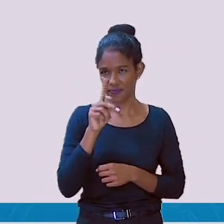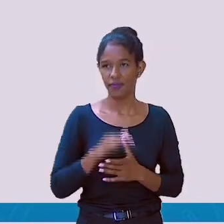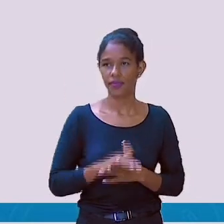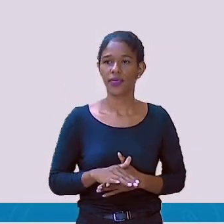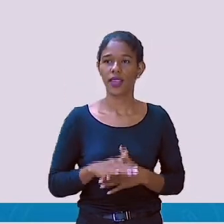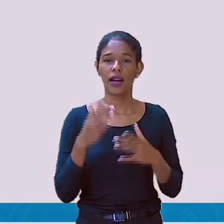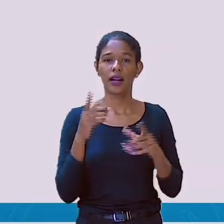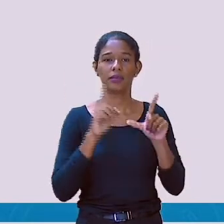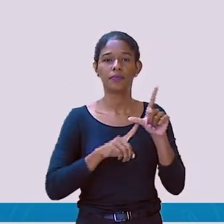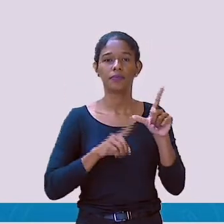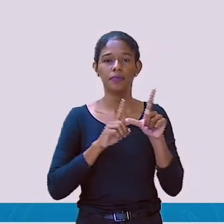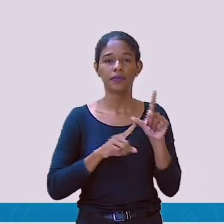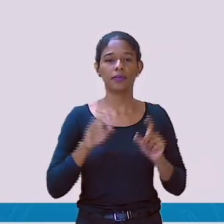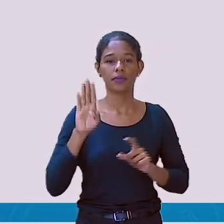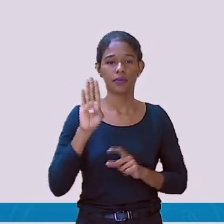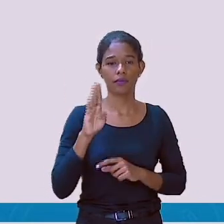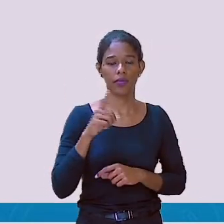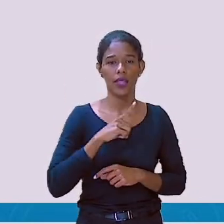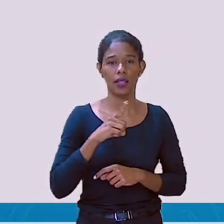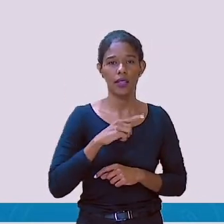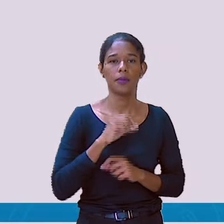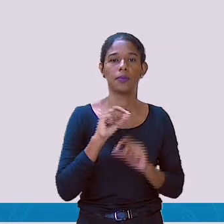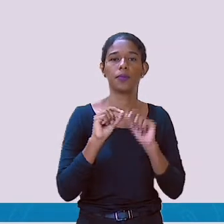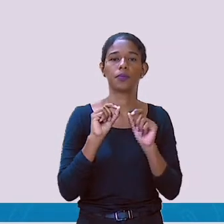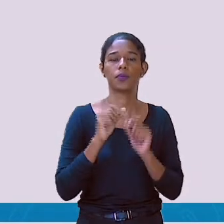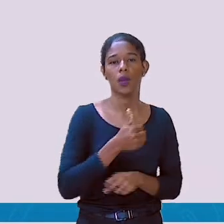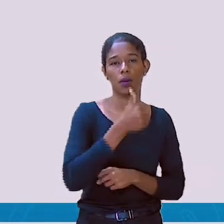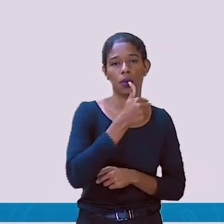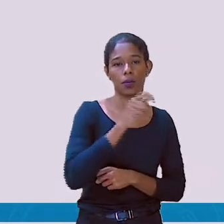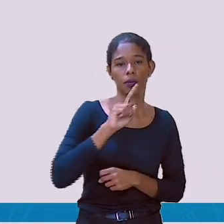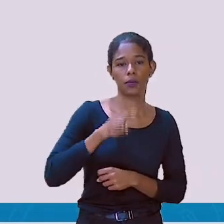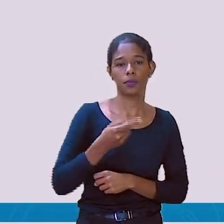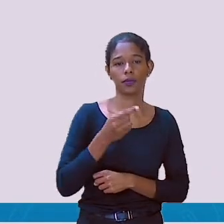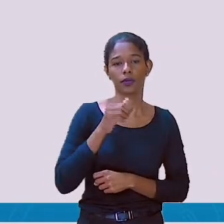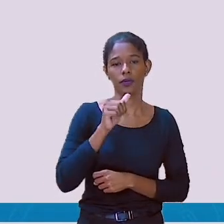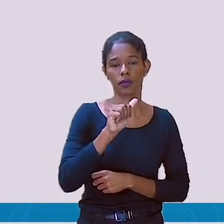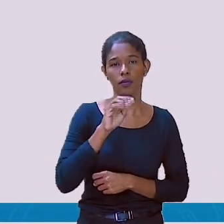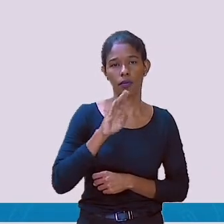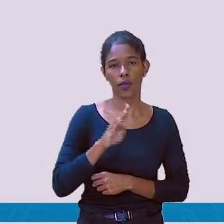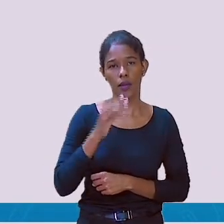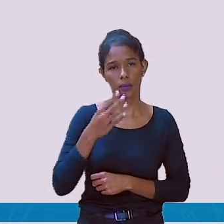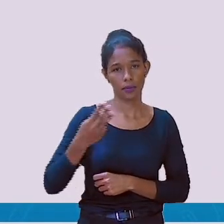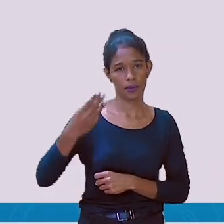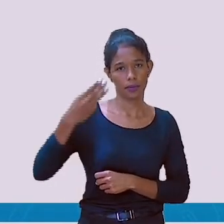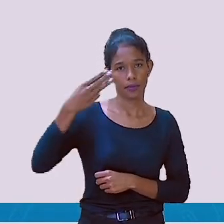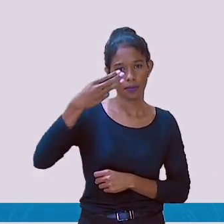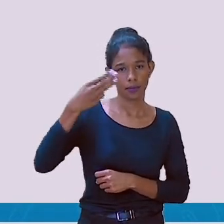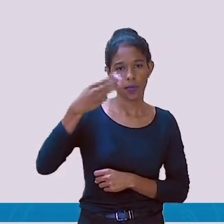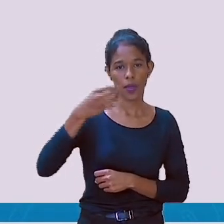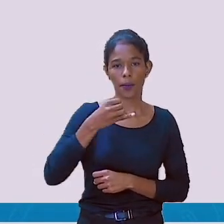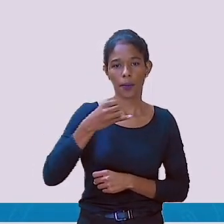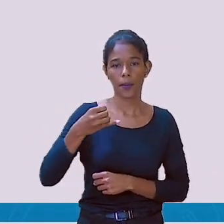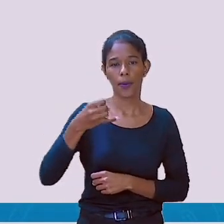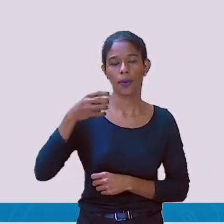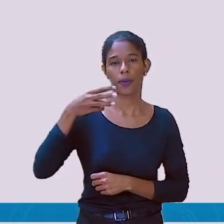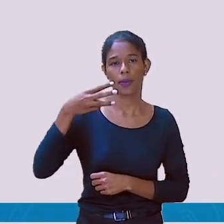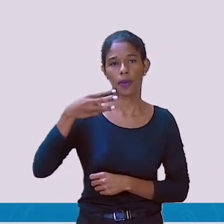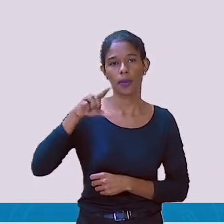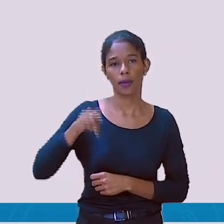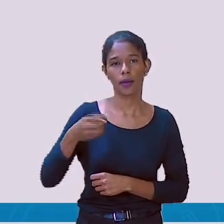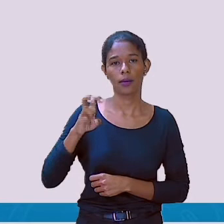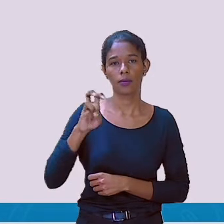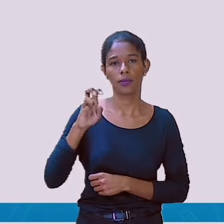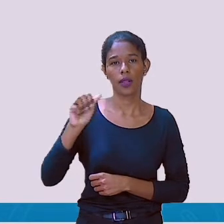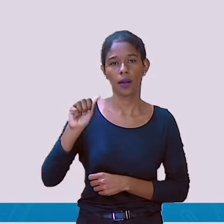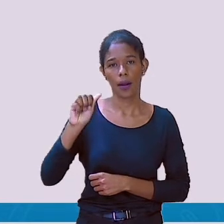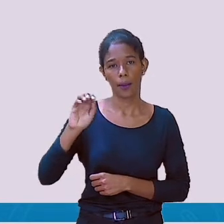Vejam que aqui eu tenho 1,1 AB ao cubo menos 3,5 AB